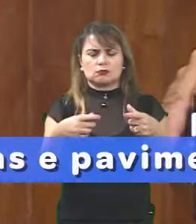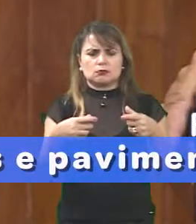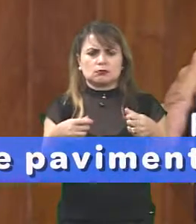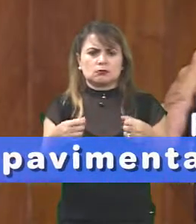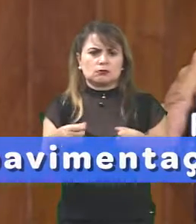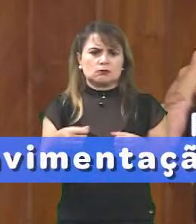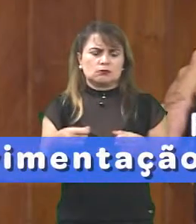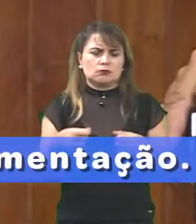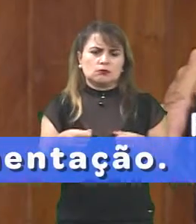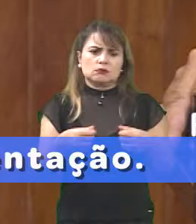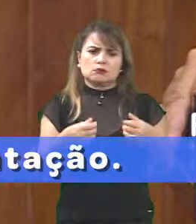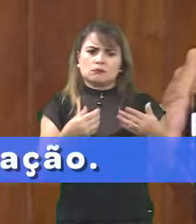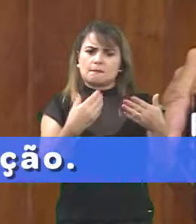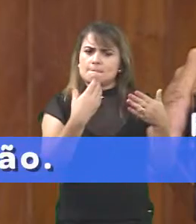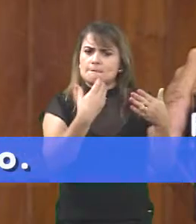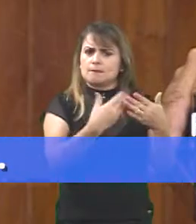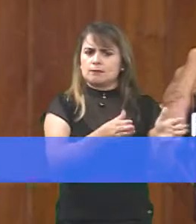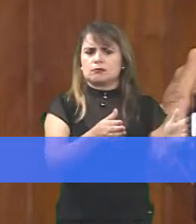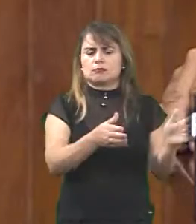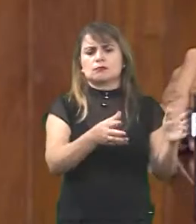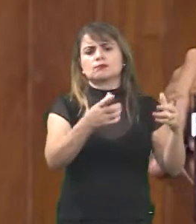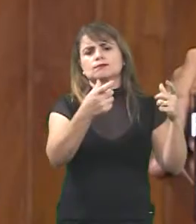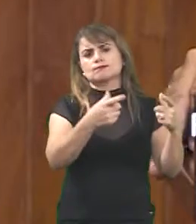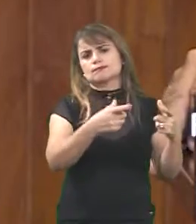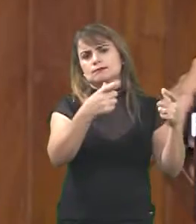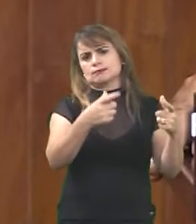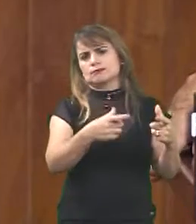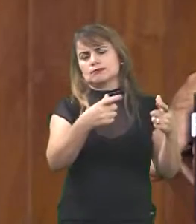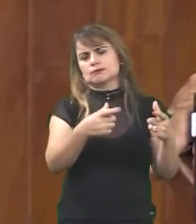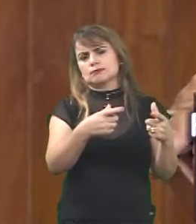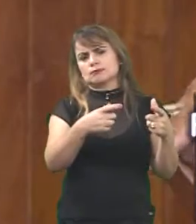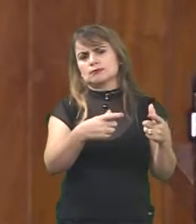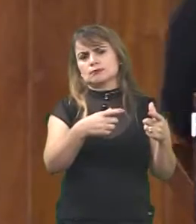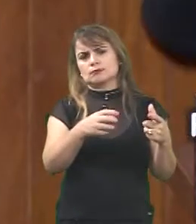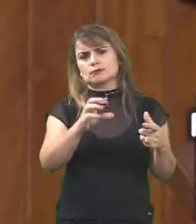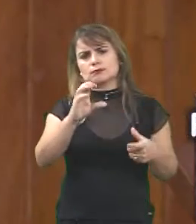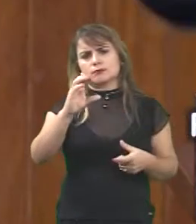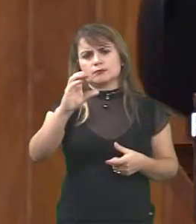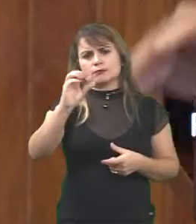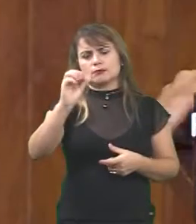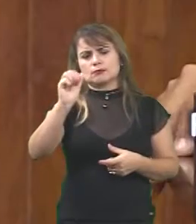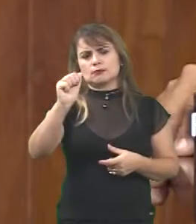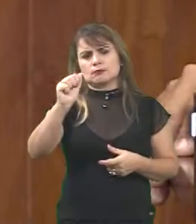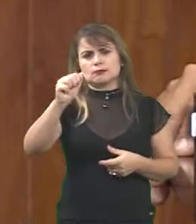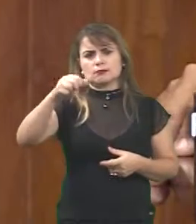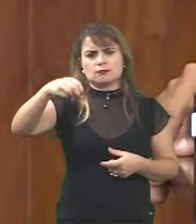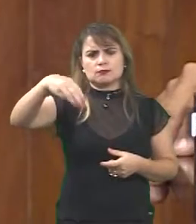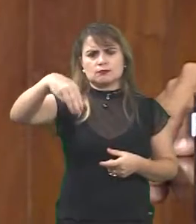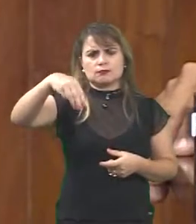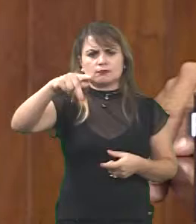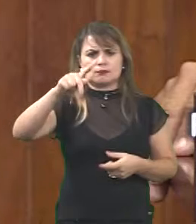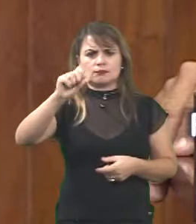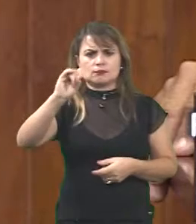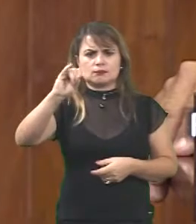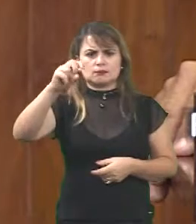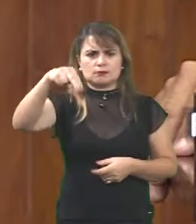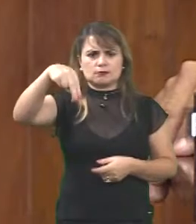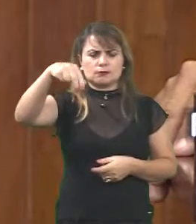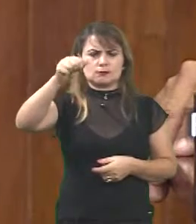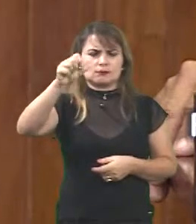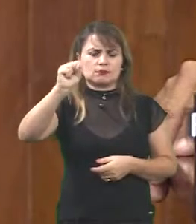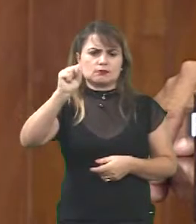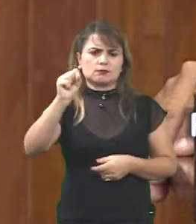isolado. Você tem que ir ali pela João Martins Coelho, descer a Manuel Pinheiro de Matos e ir até o Campina Verde, sendo que se a rua Eliezer